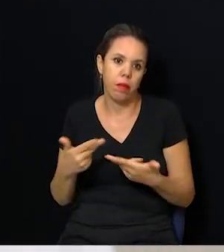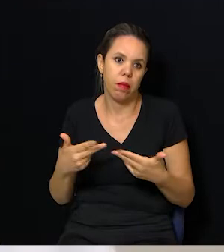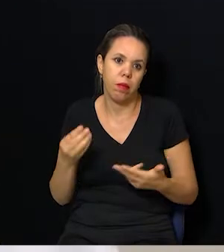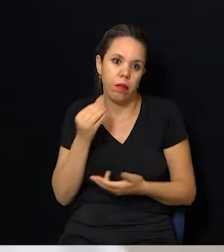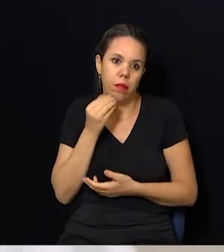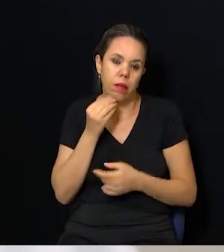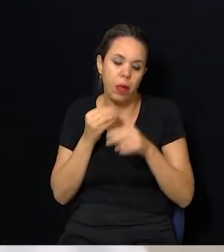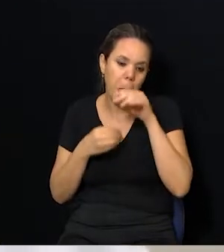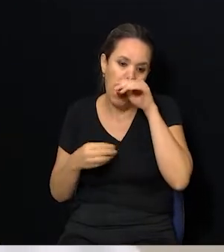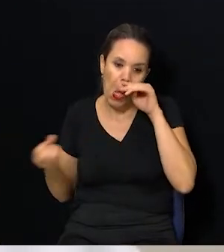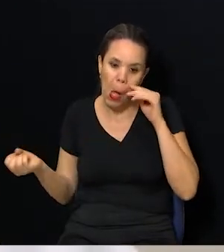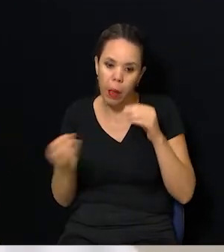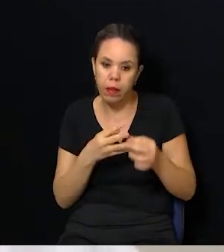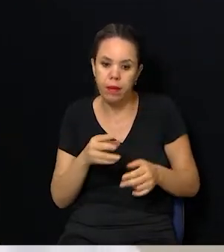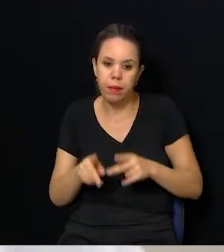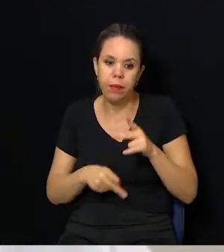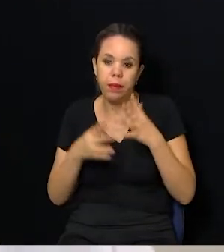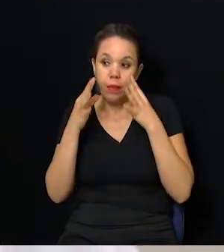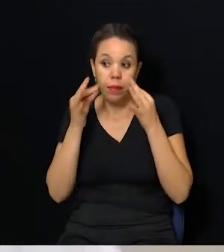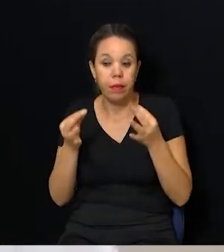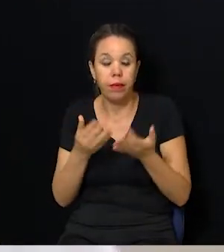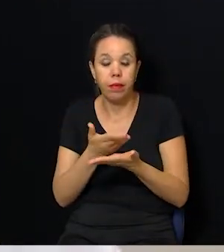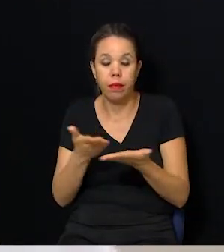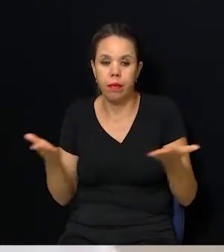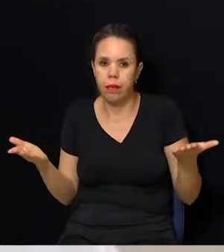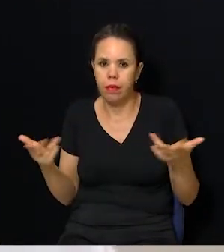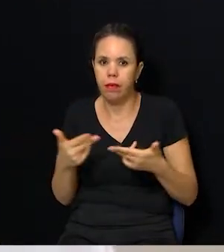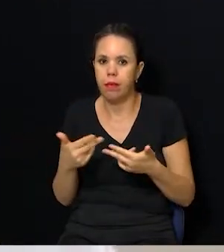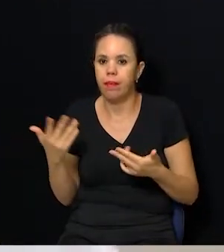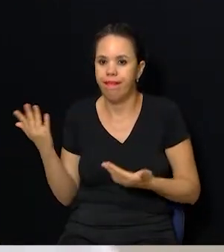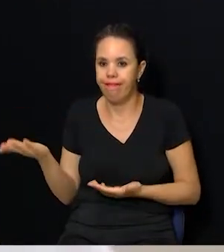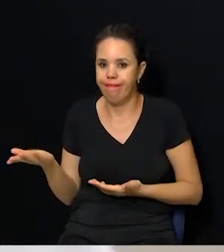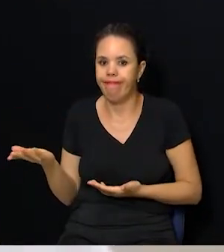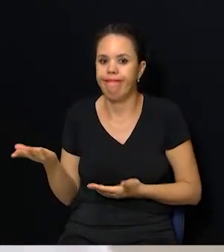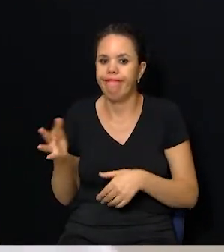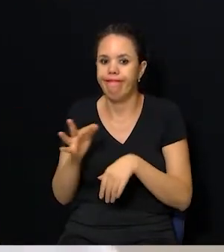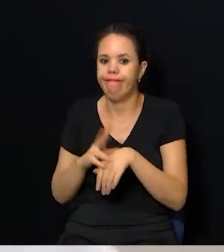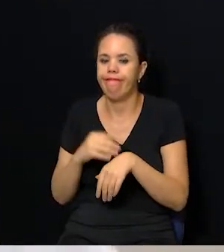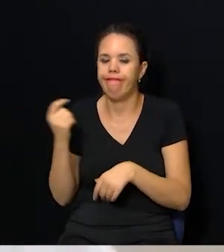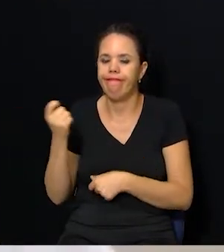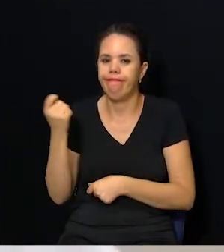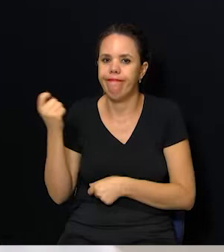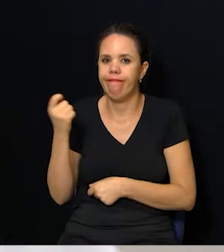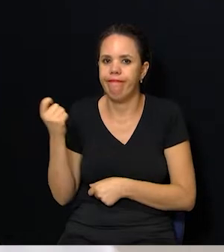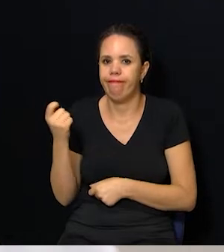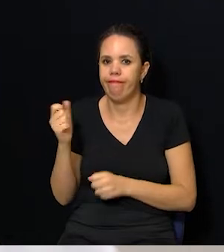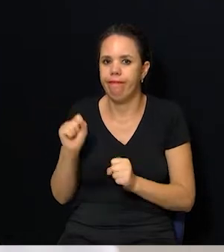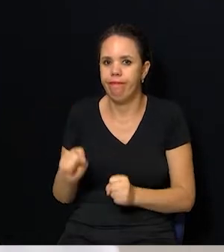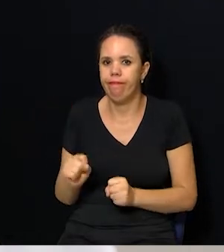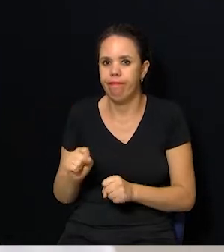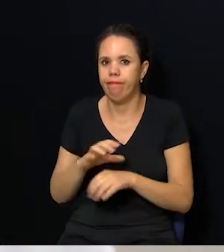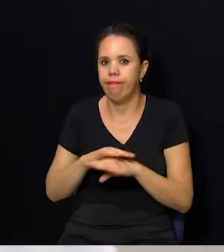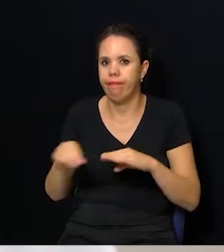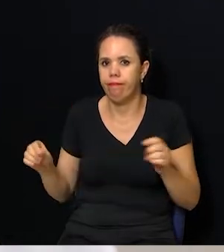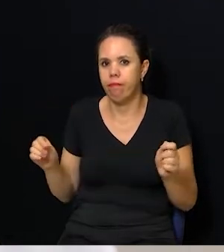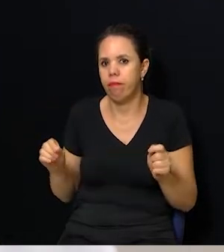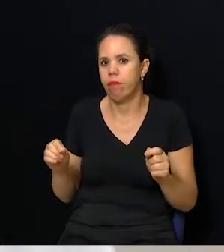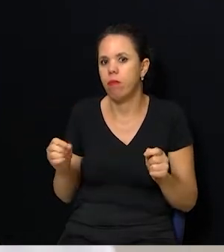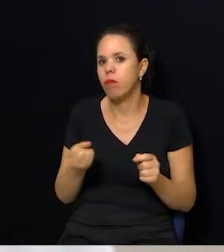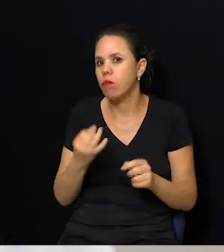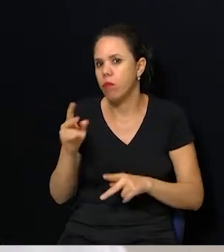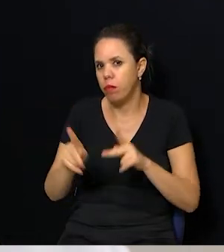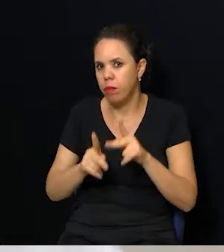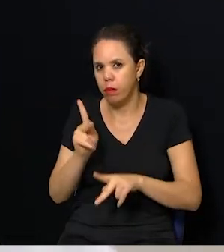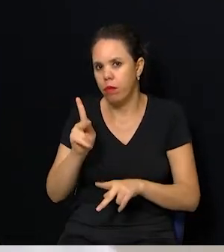outra oportunidade, uma nova oportunidade para chamar a atenção numa situação de doença grave, que pode ser curada, numa boa parte